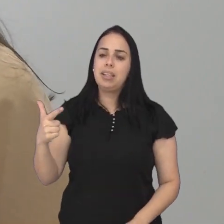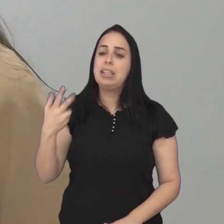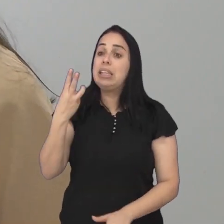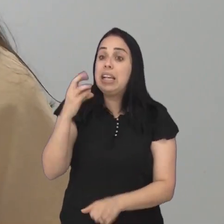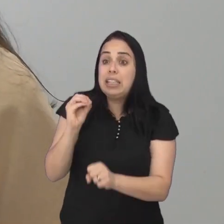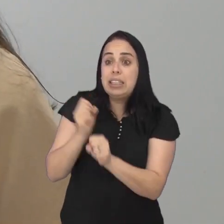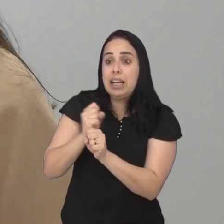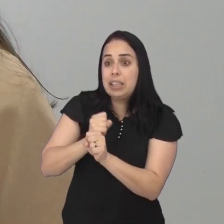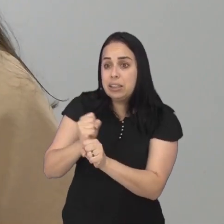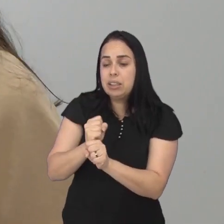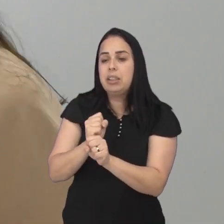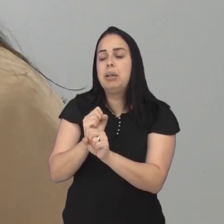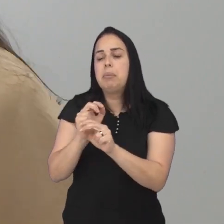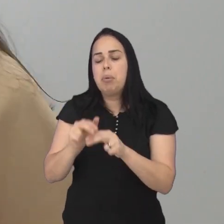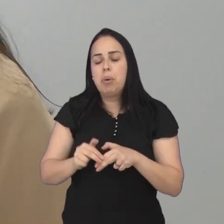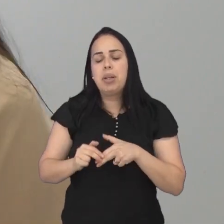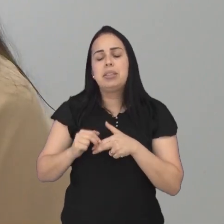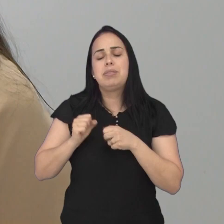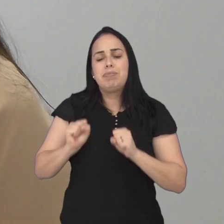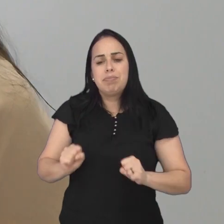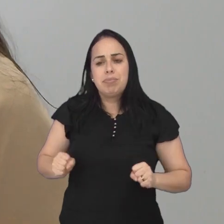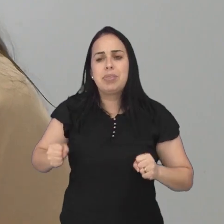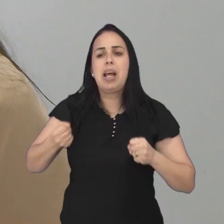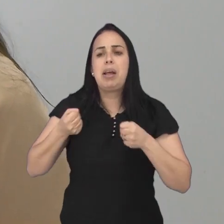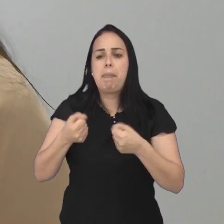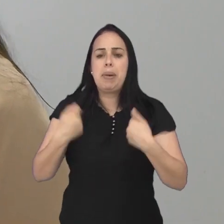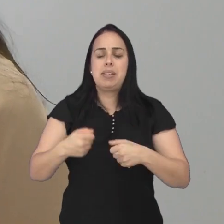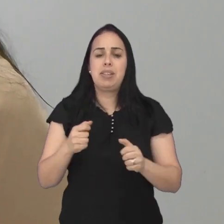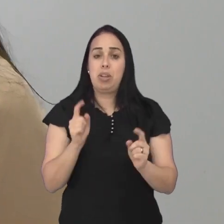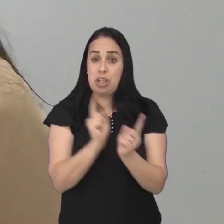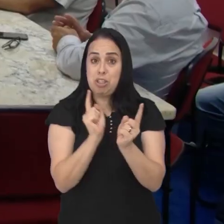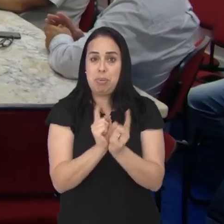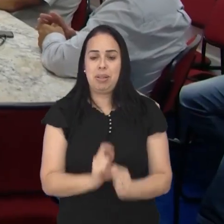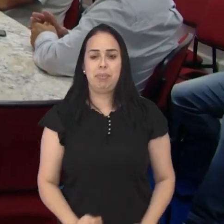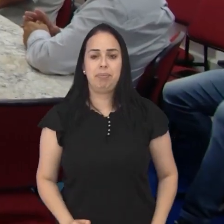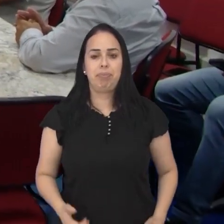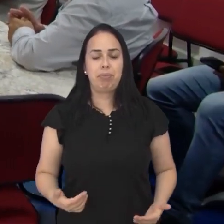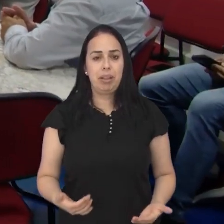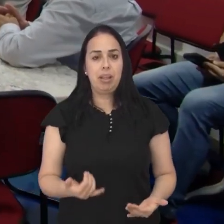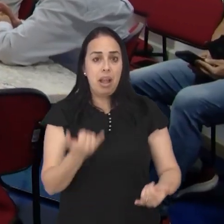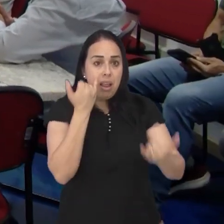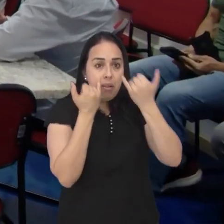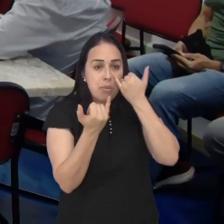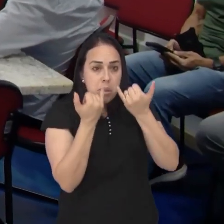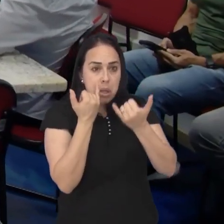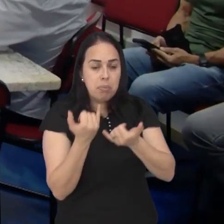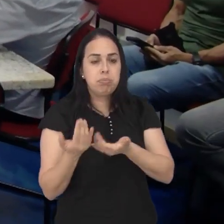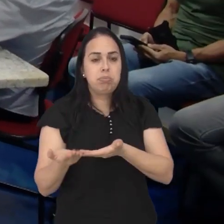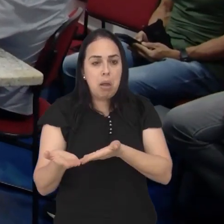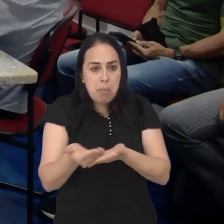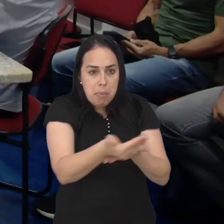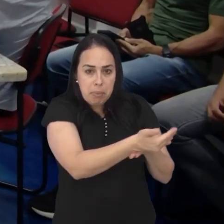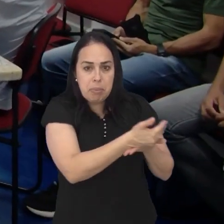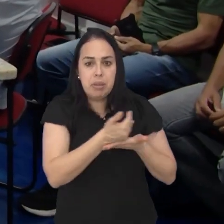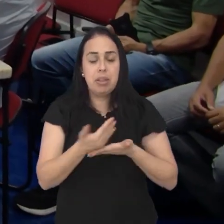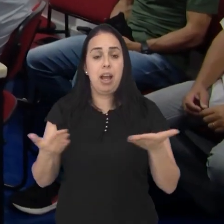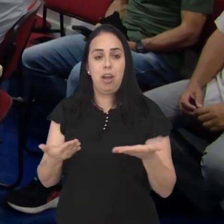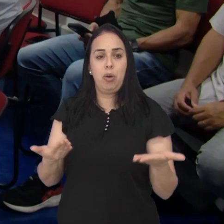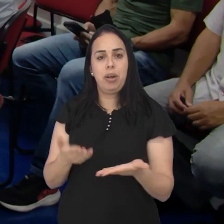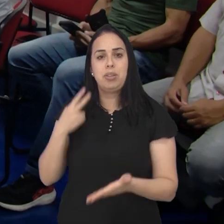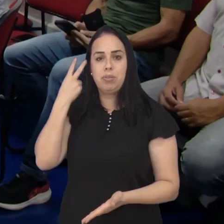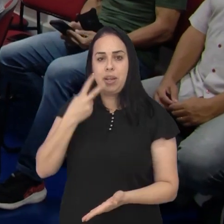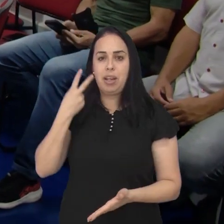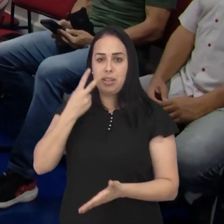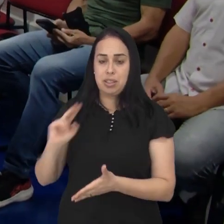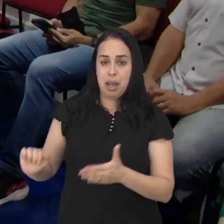isso já faz com que a gente tenha que ter um esforço enorme para conseguir o atendimento. Diante dessa informação, os vereadores da Frente